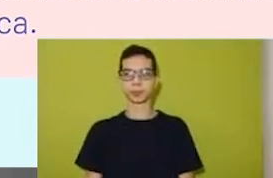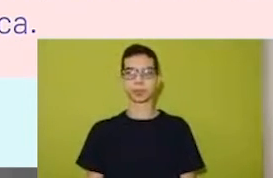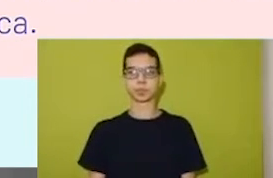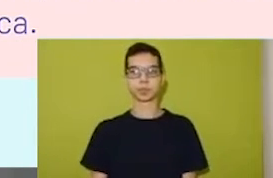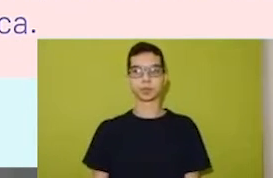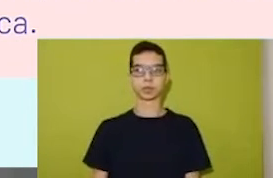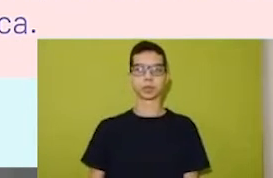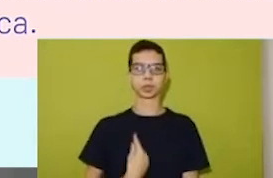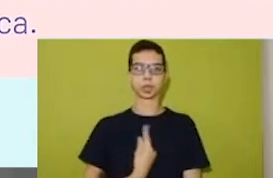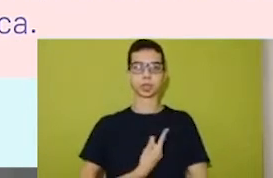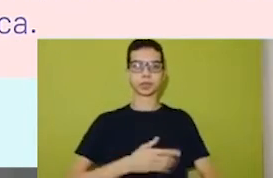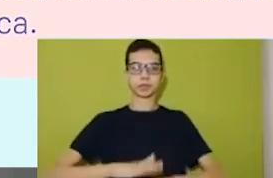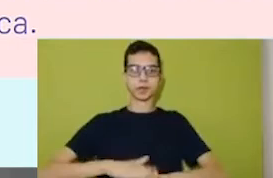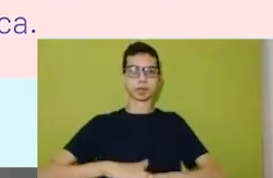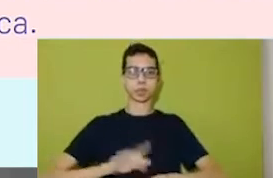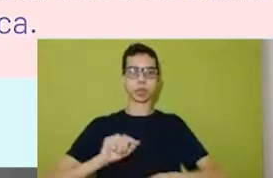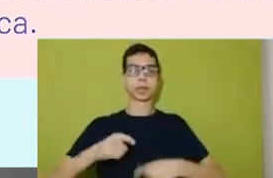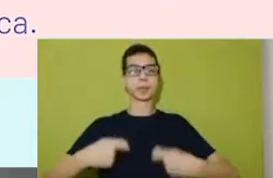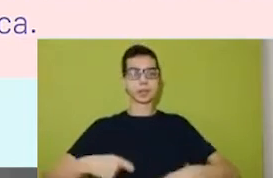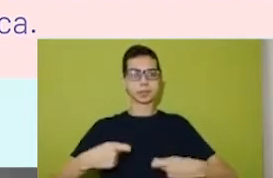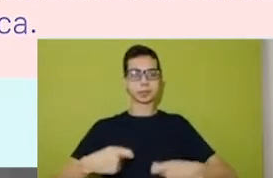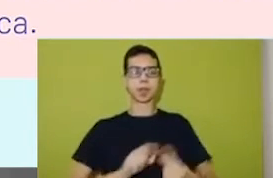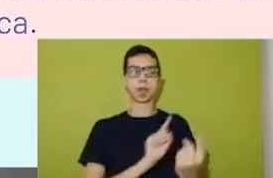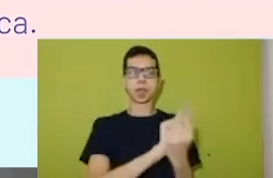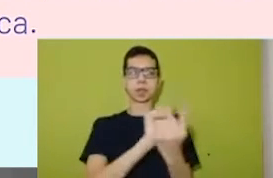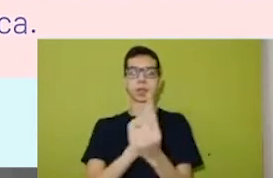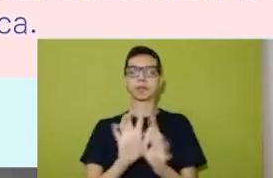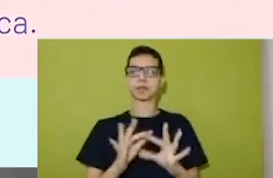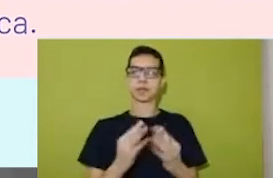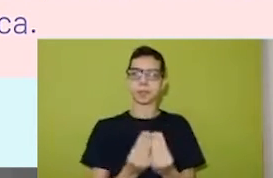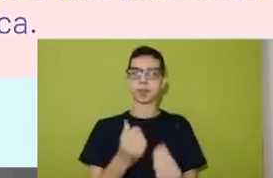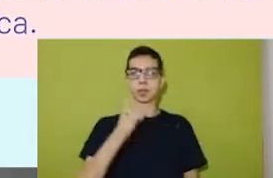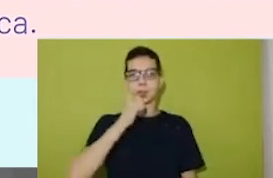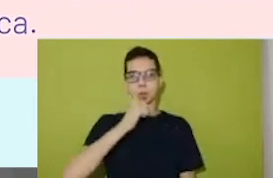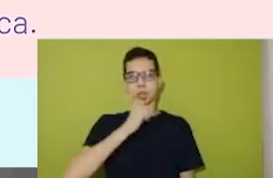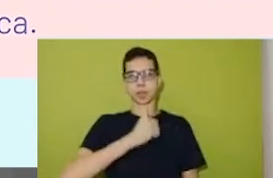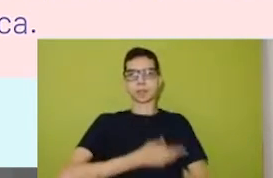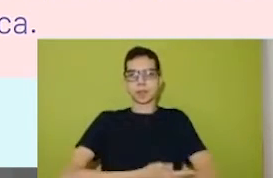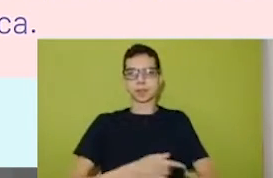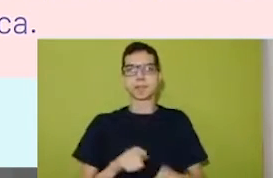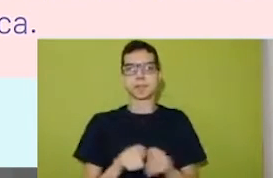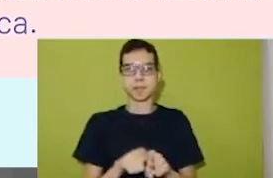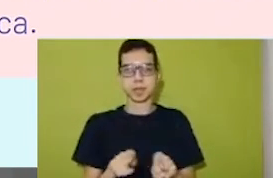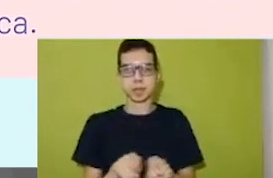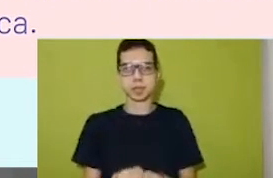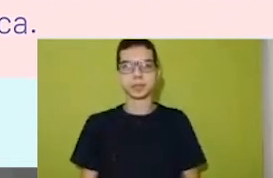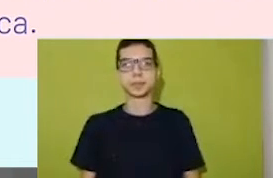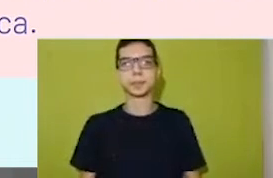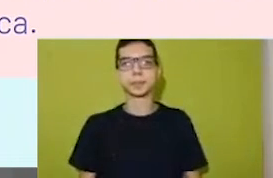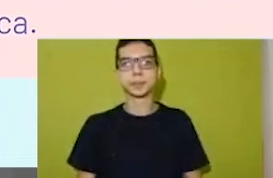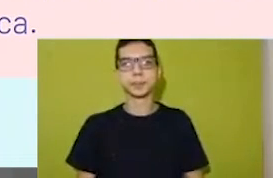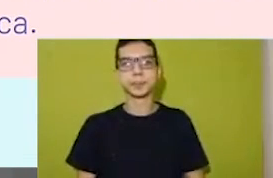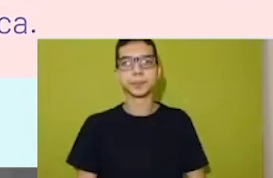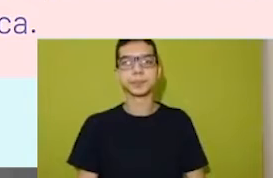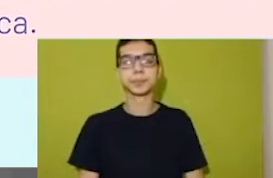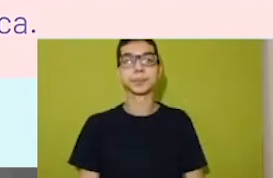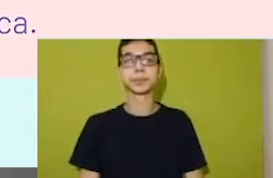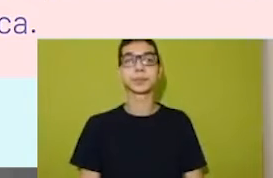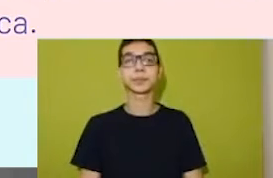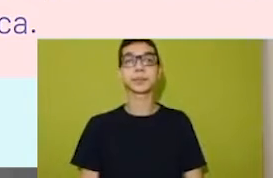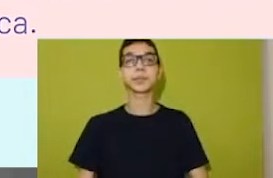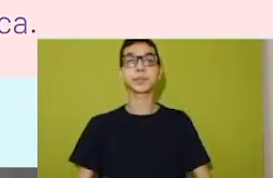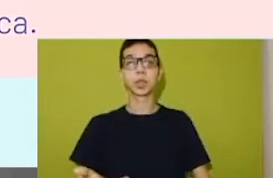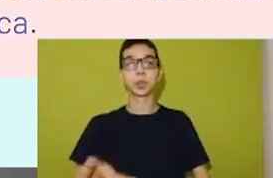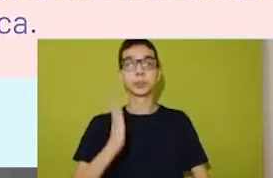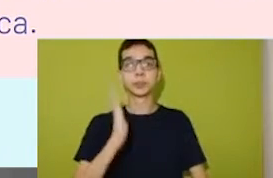aquela mulher, para aquela família, para aquele bebê. E esse caso ele foi judicializado e a gente